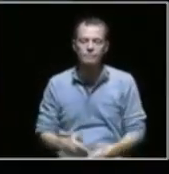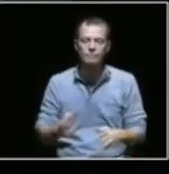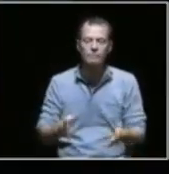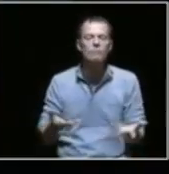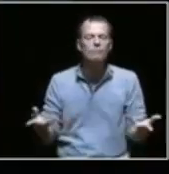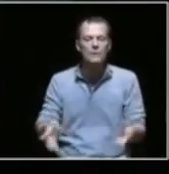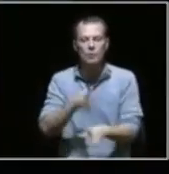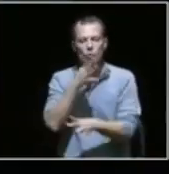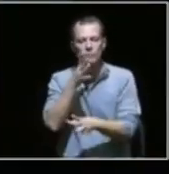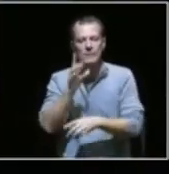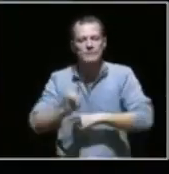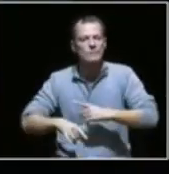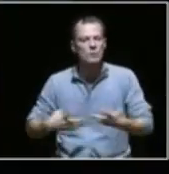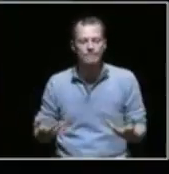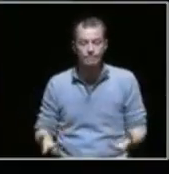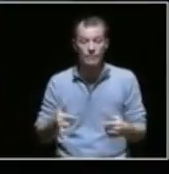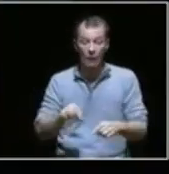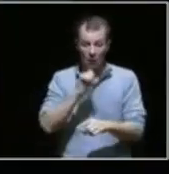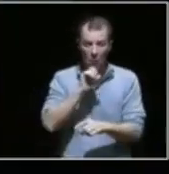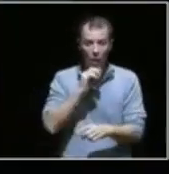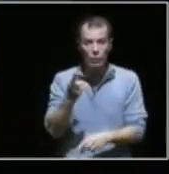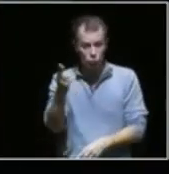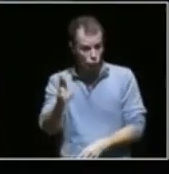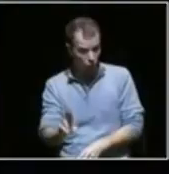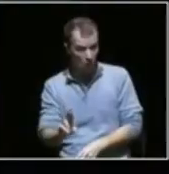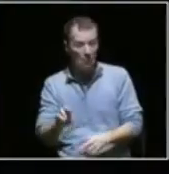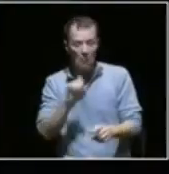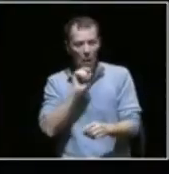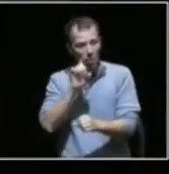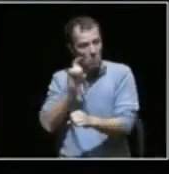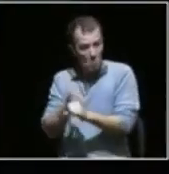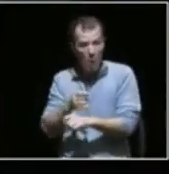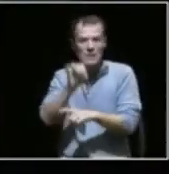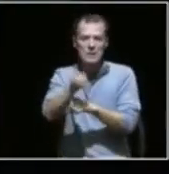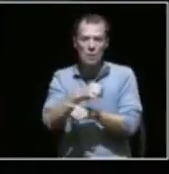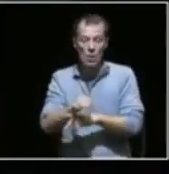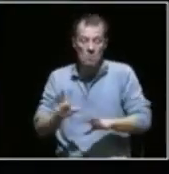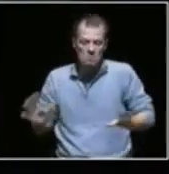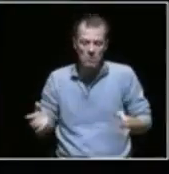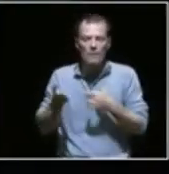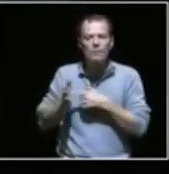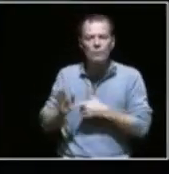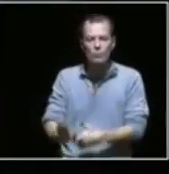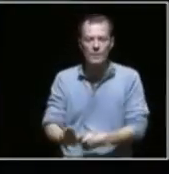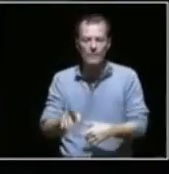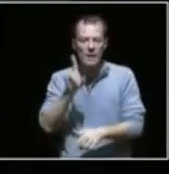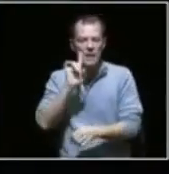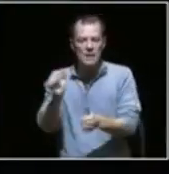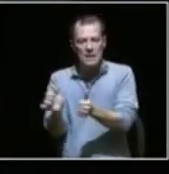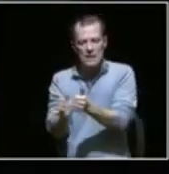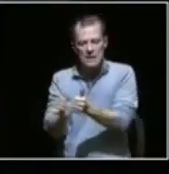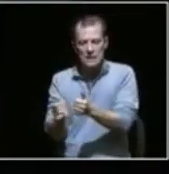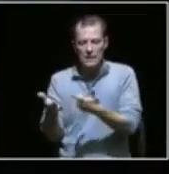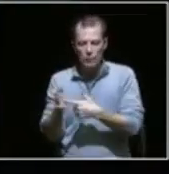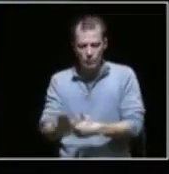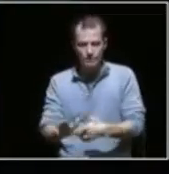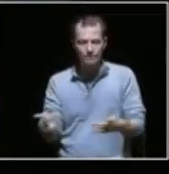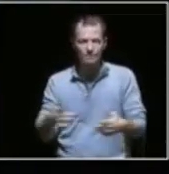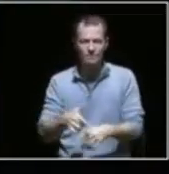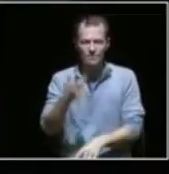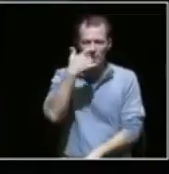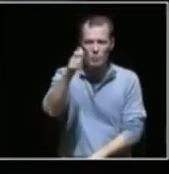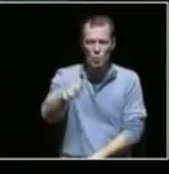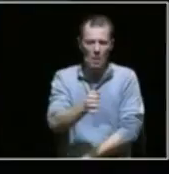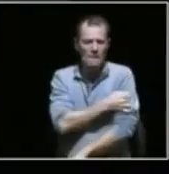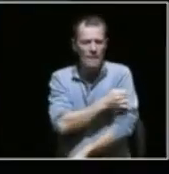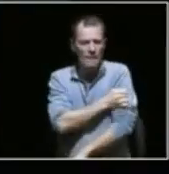Por outras palavras, poderão ou não estes valores vir a ser revistos? Por exemplo, senhora vereadora, vou dar um exemplo. Um morador